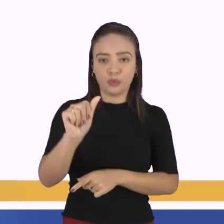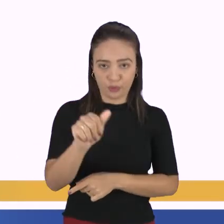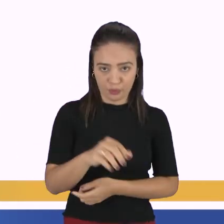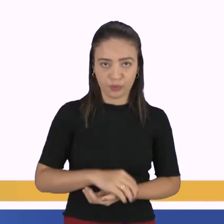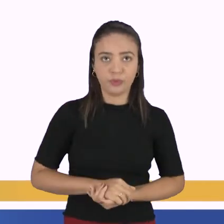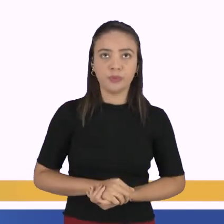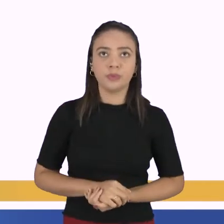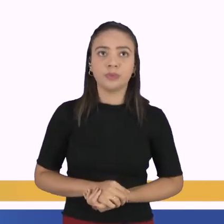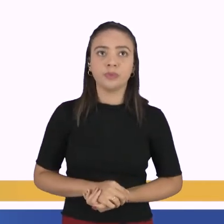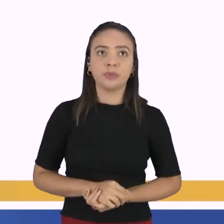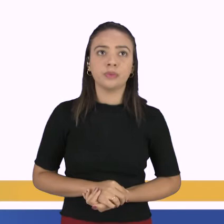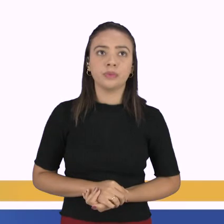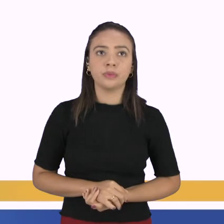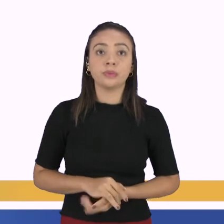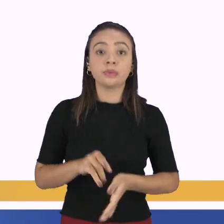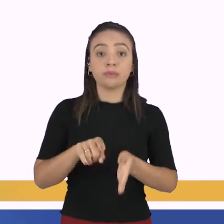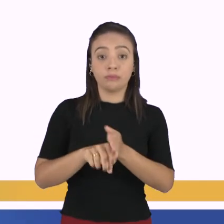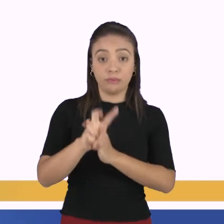Certinho?